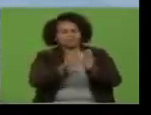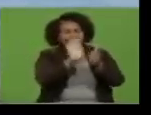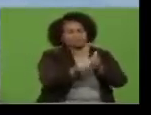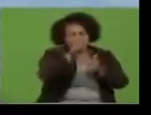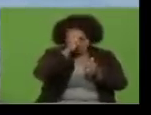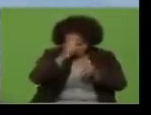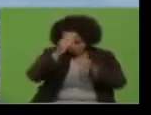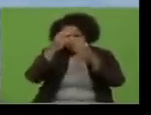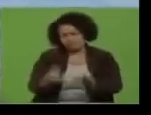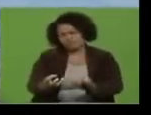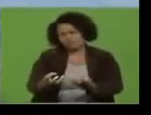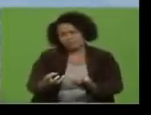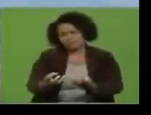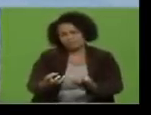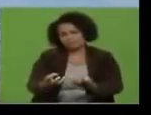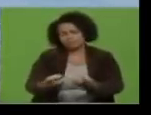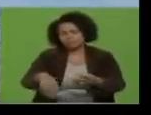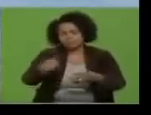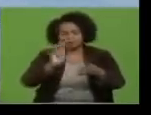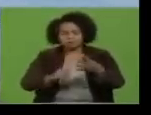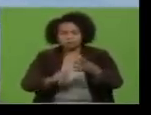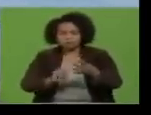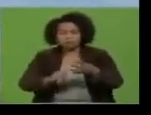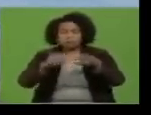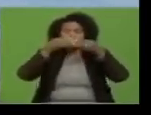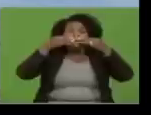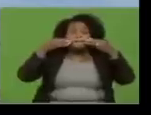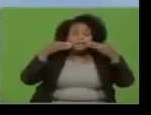Preocupa-nos, sobretudo, o desrespeito pelo uso de máscara.